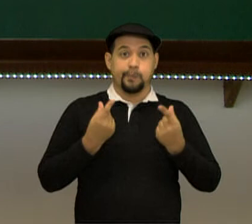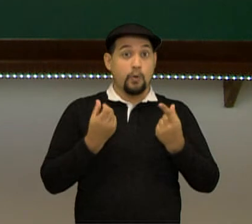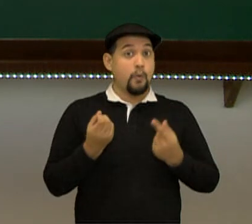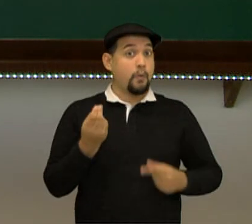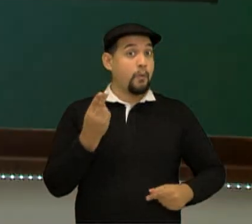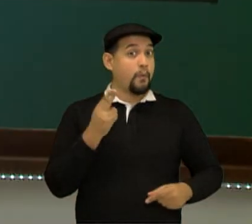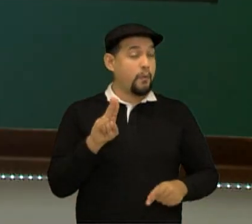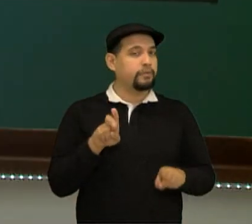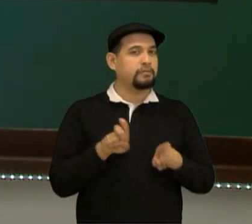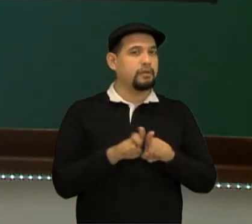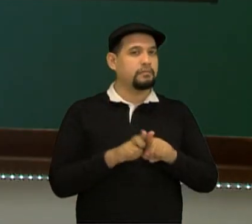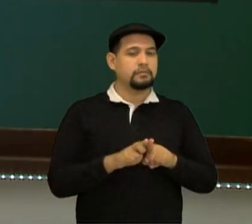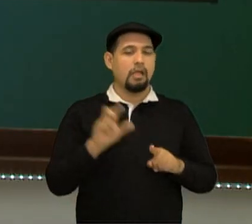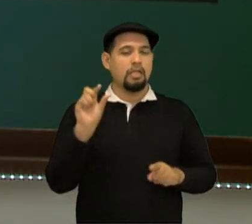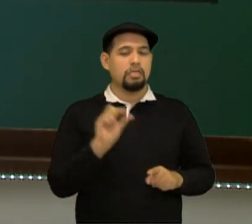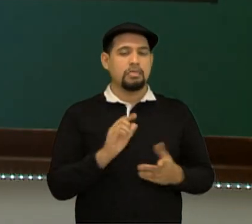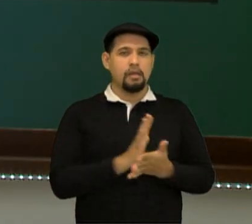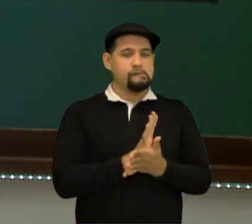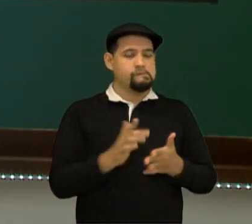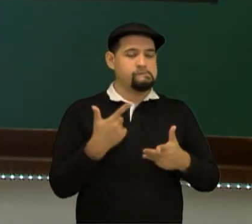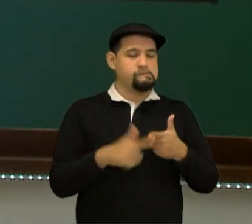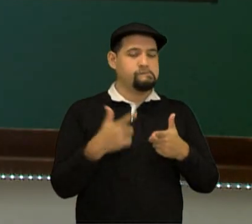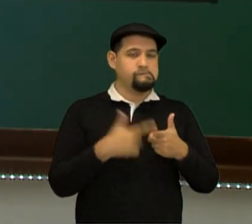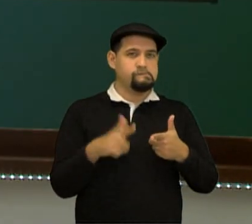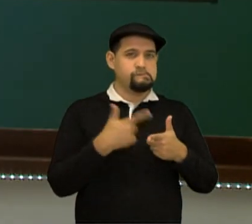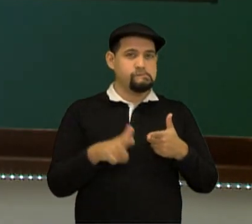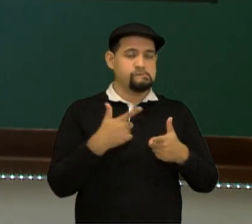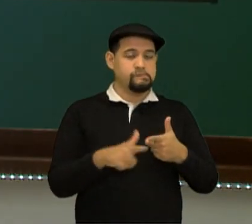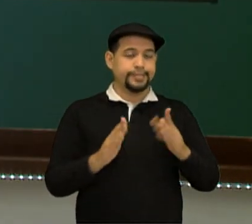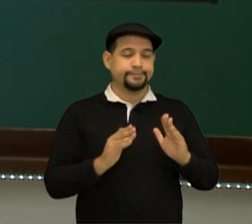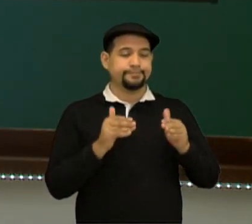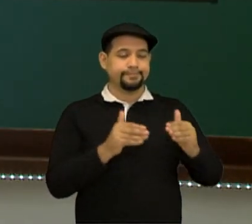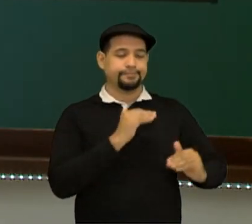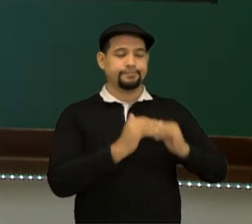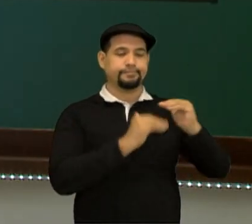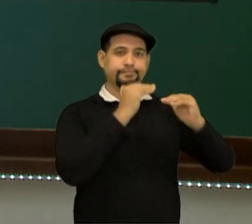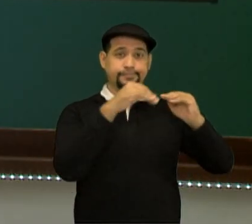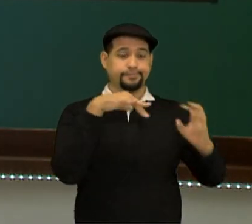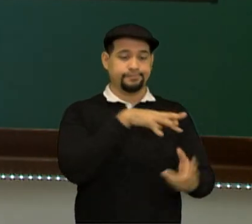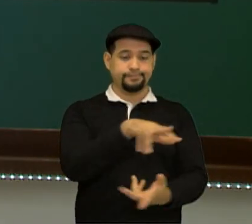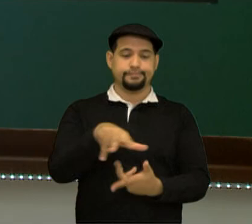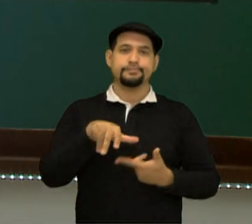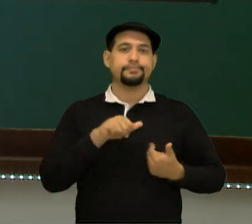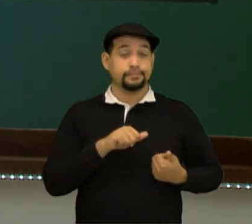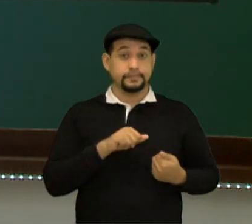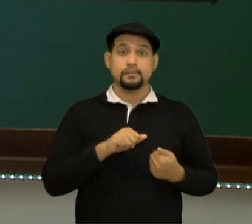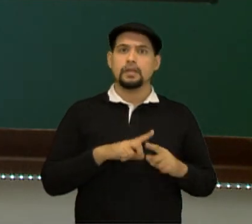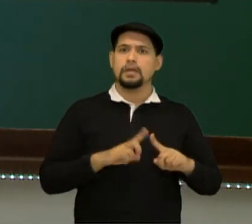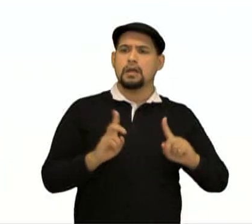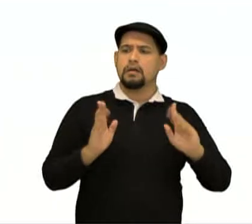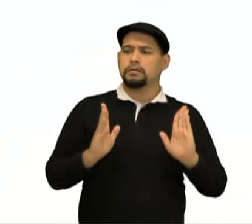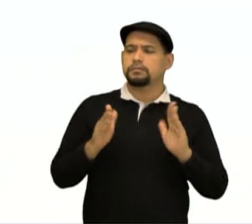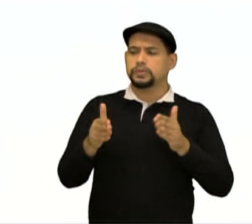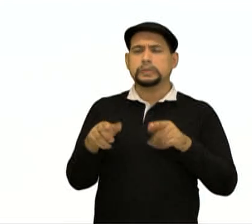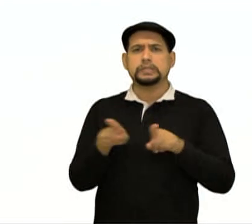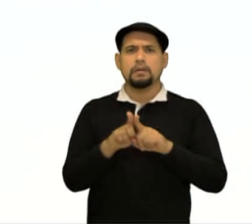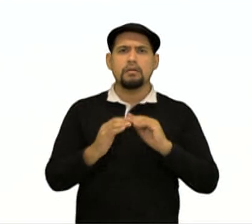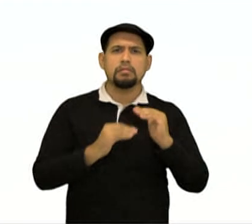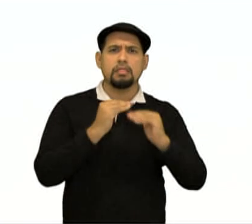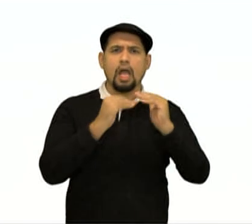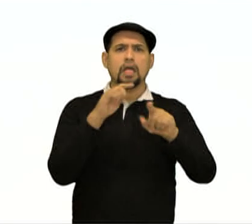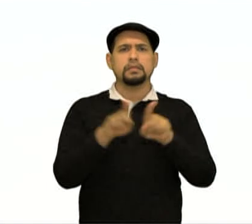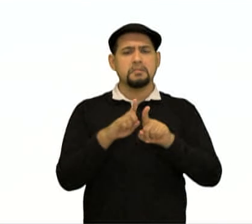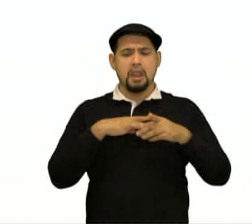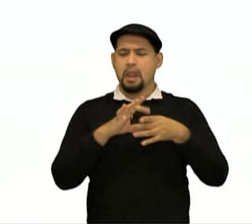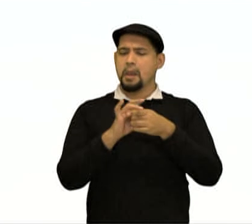ou até mesmo diminuição de alguns conflitos inerentes desse processo de globalização no planeta a forma como você escreve